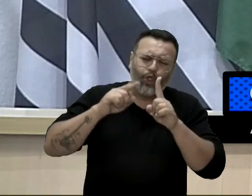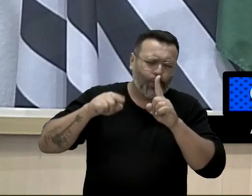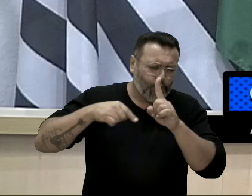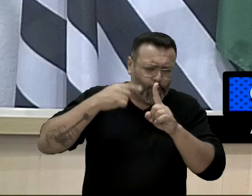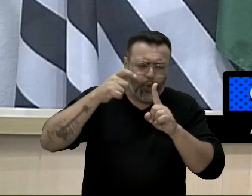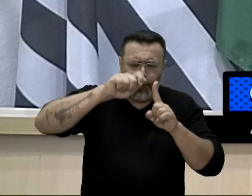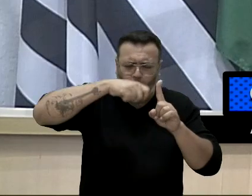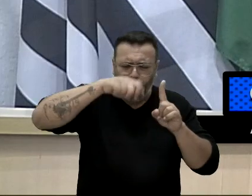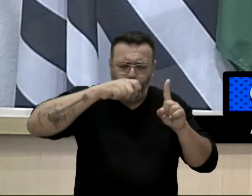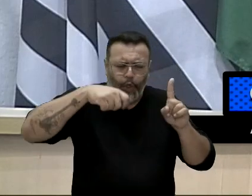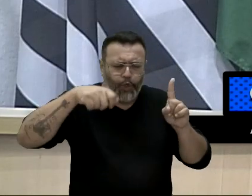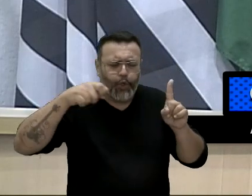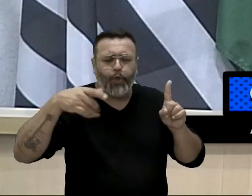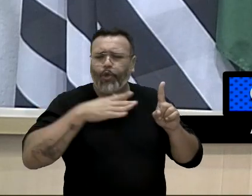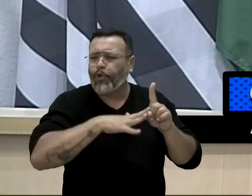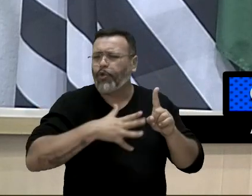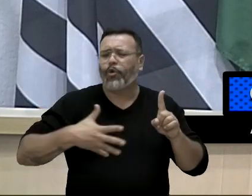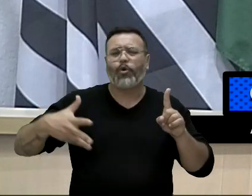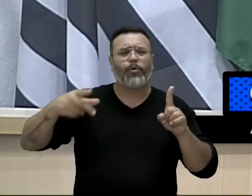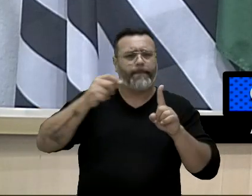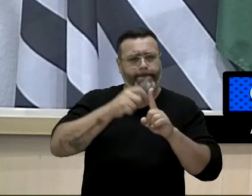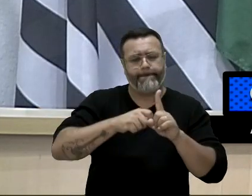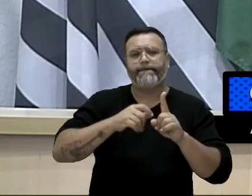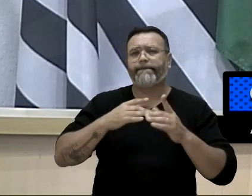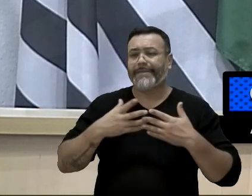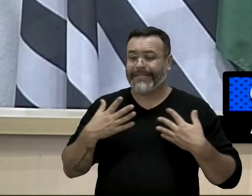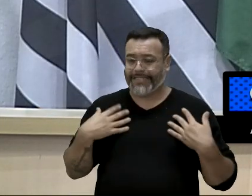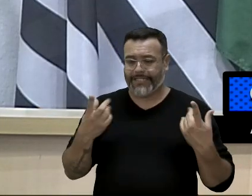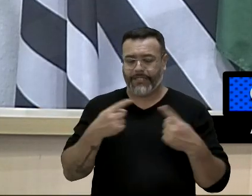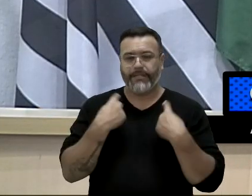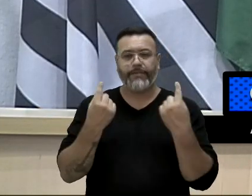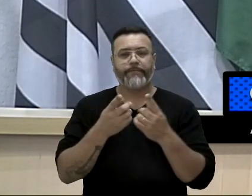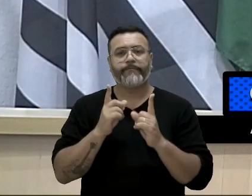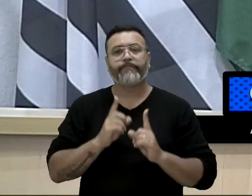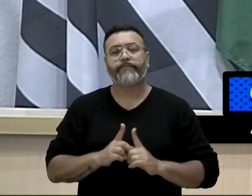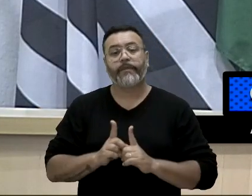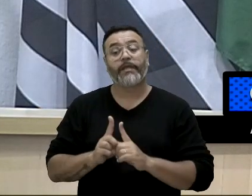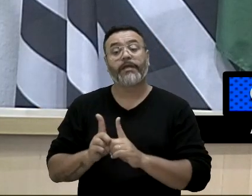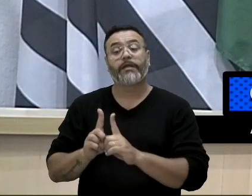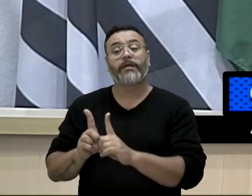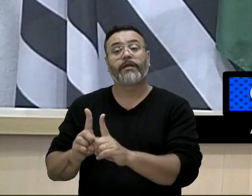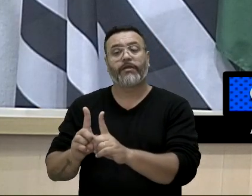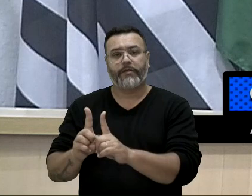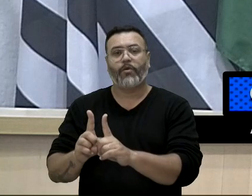na ala junto de psiquiatria, a gente fazendo o acompanhamento todo da parte